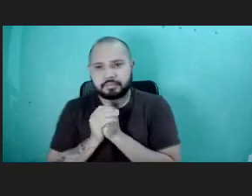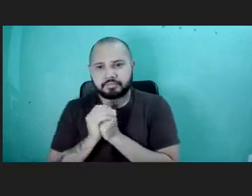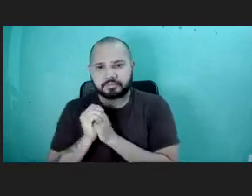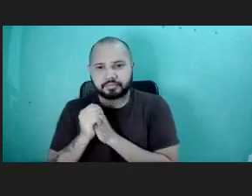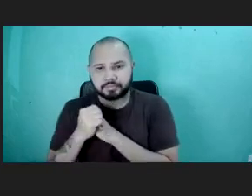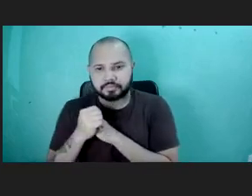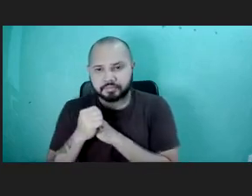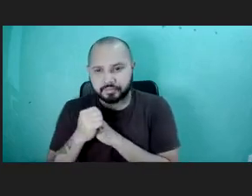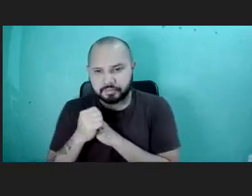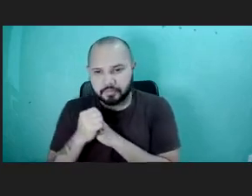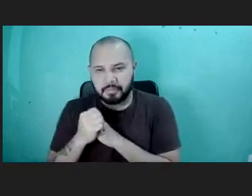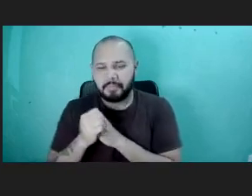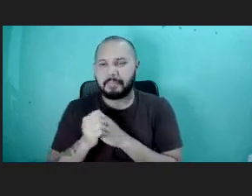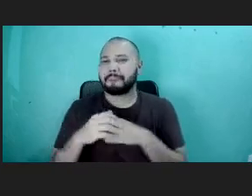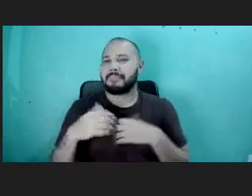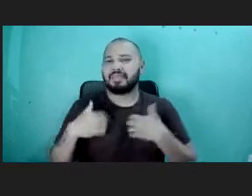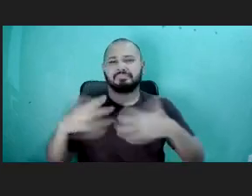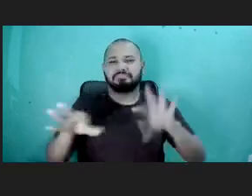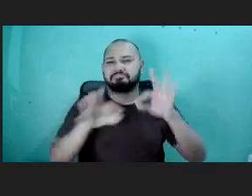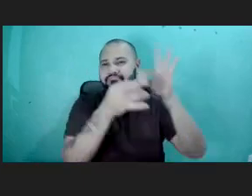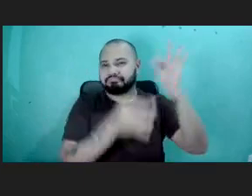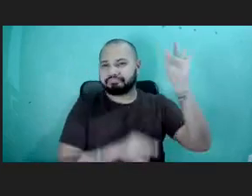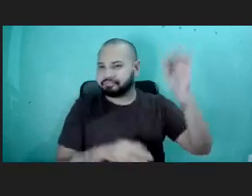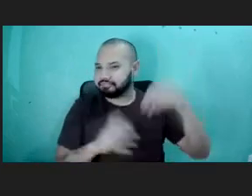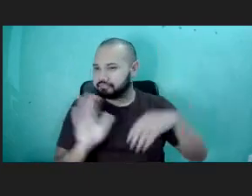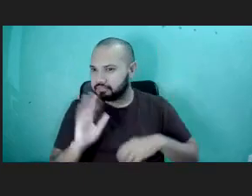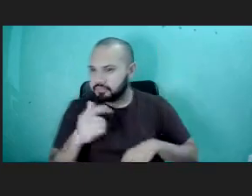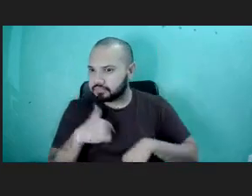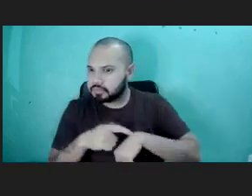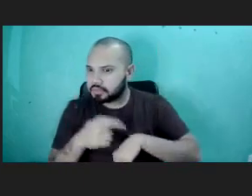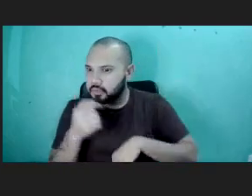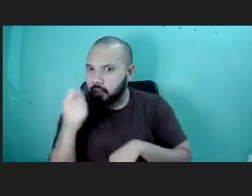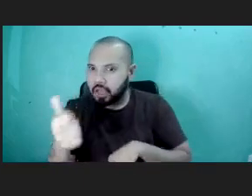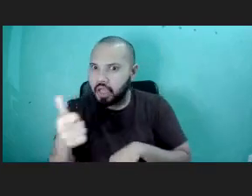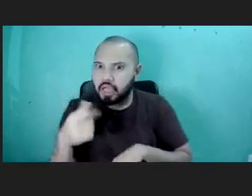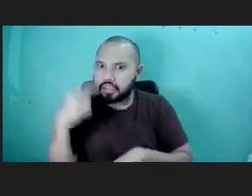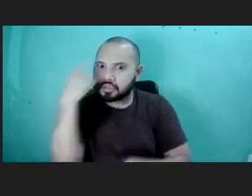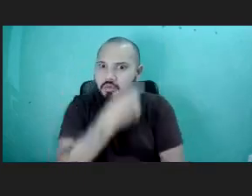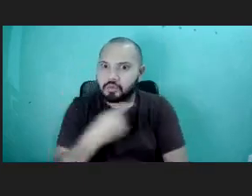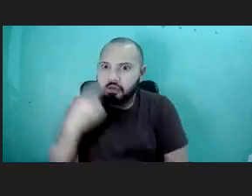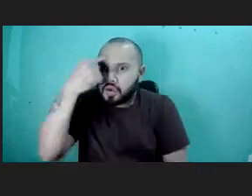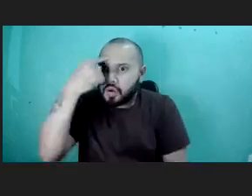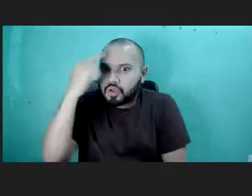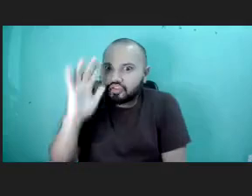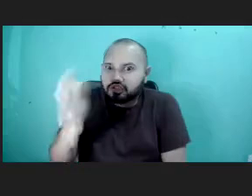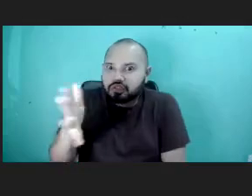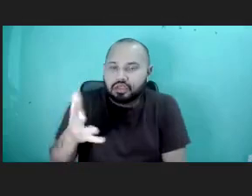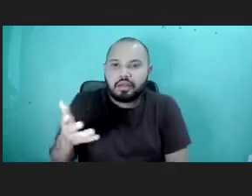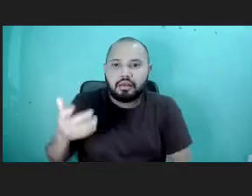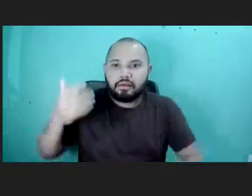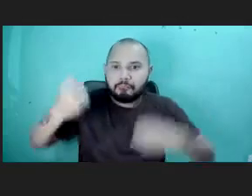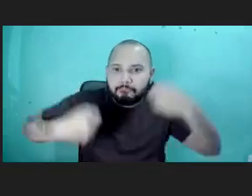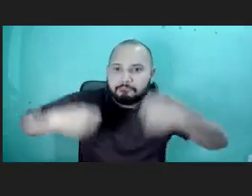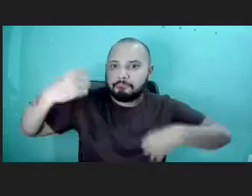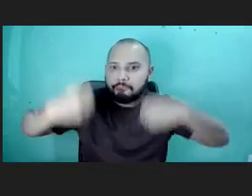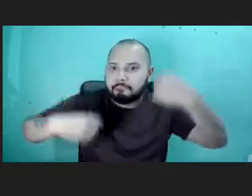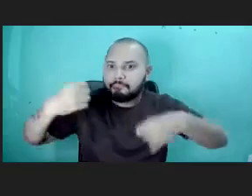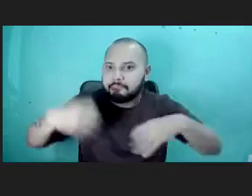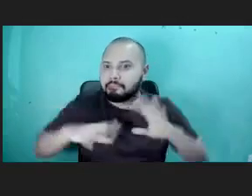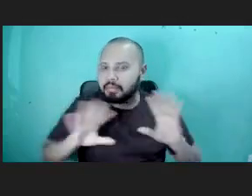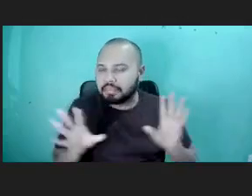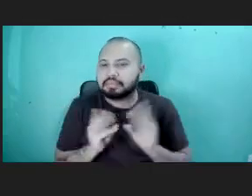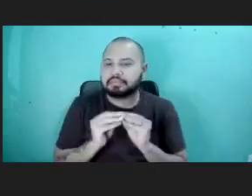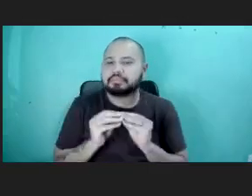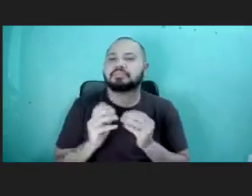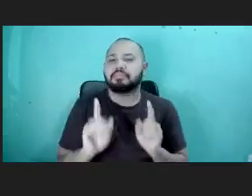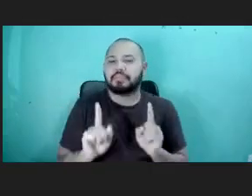Eu não vou me estender muito, porque agora que eu vi que já deu quase aí 1 hora, né, de discussão, mas eu queria fazer